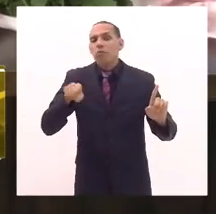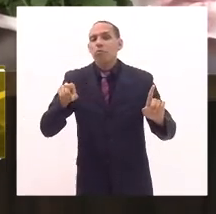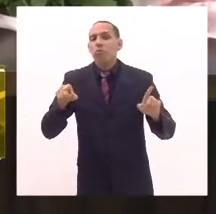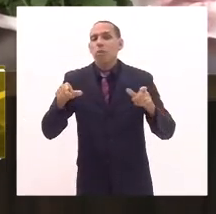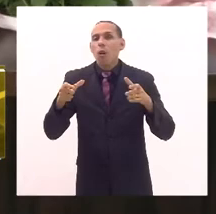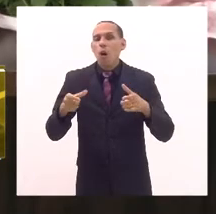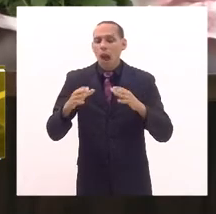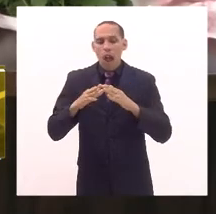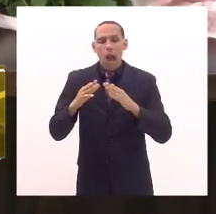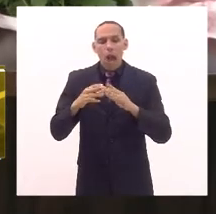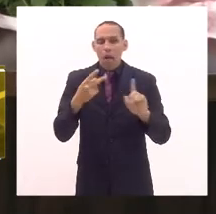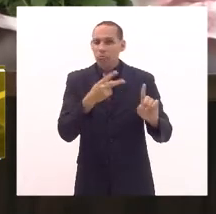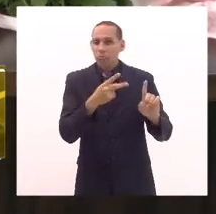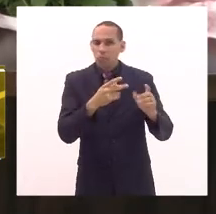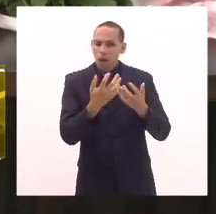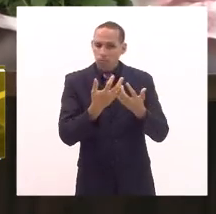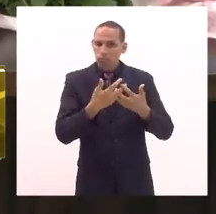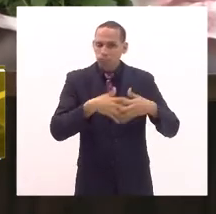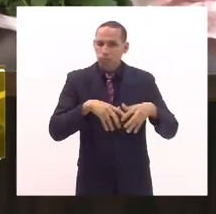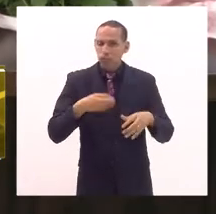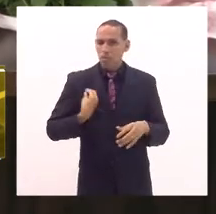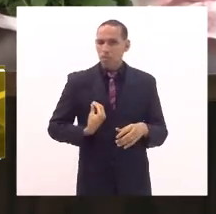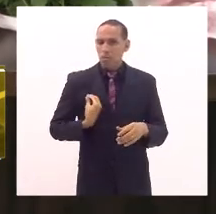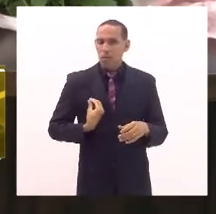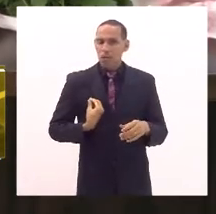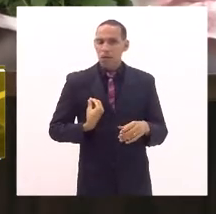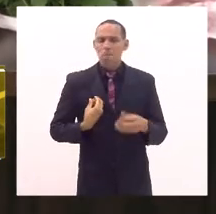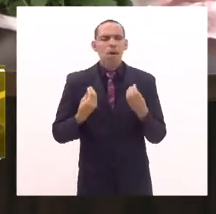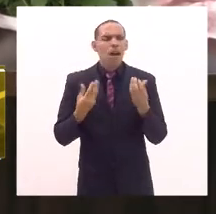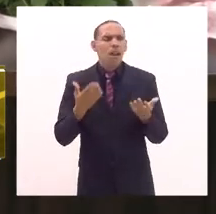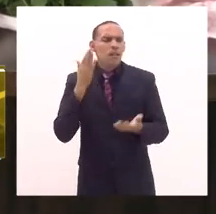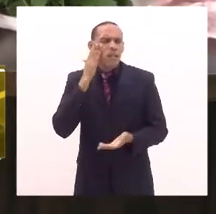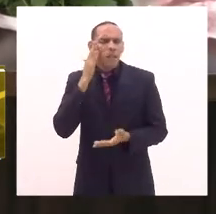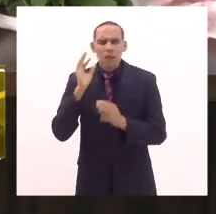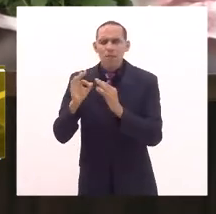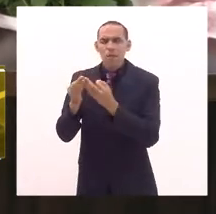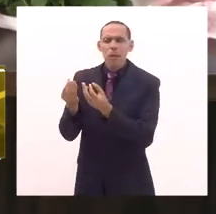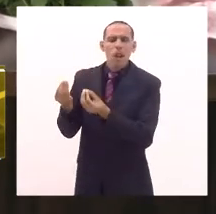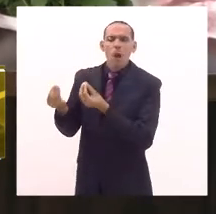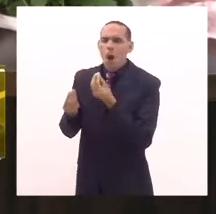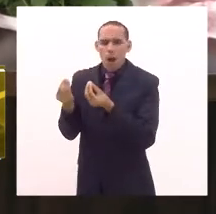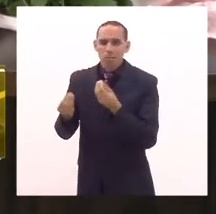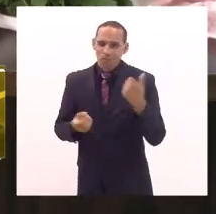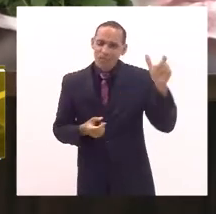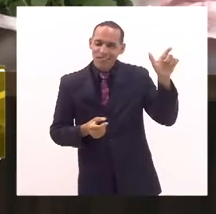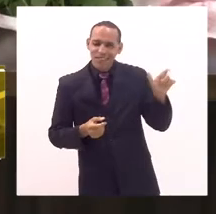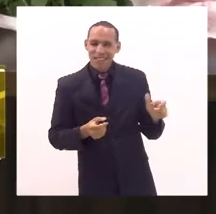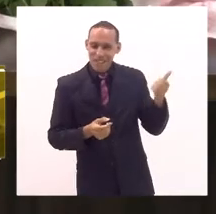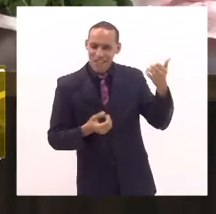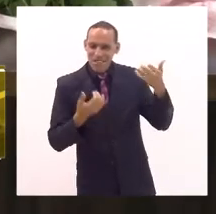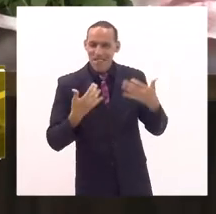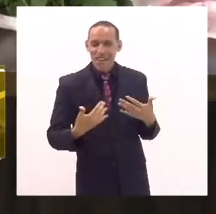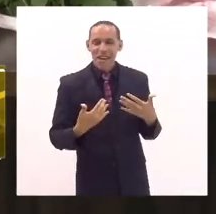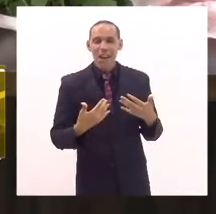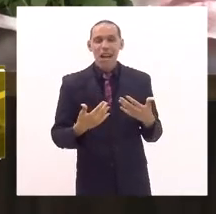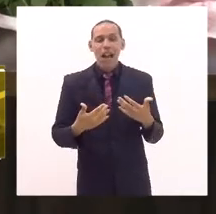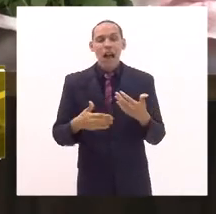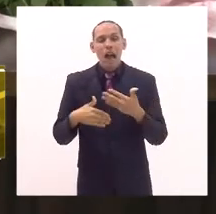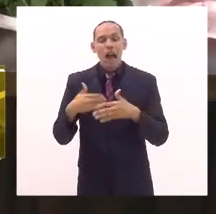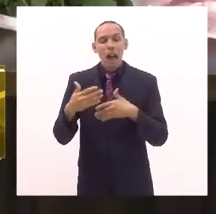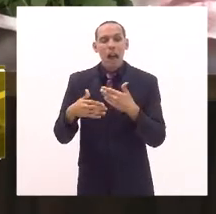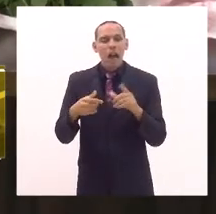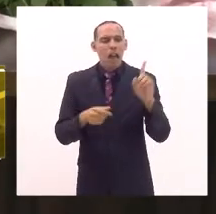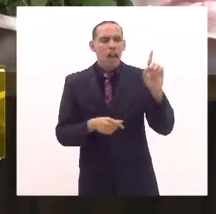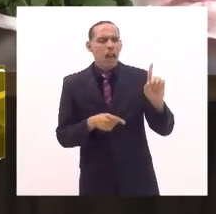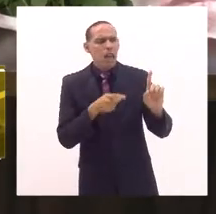direção à sua casa, que ele mora em Petrópolis, para saber como a sua família estava, não foi isso, Moraes? E aí ele falou assim,